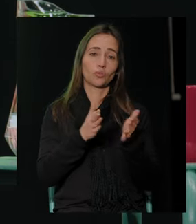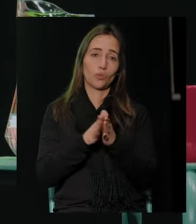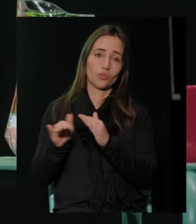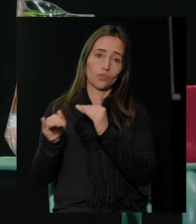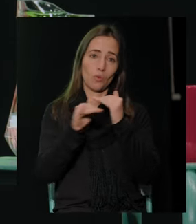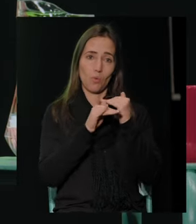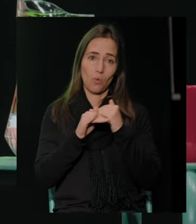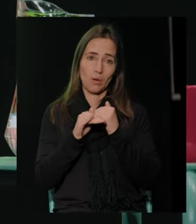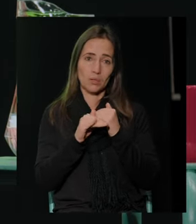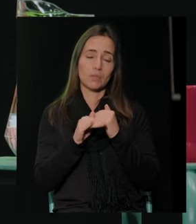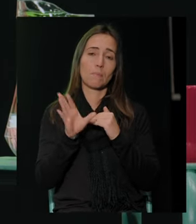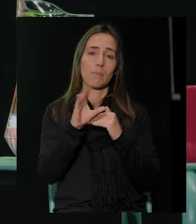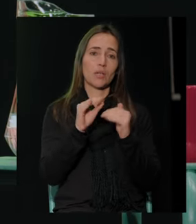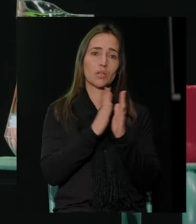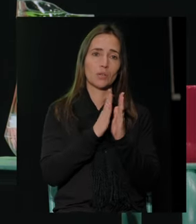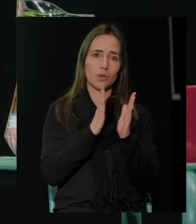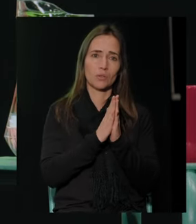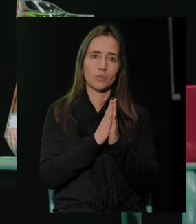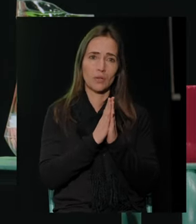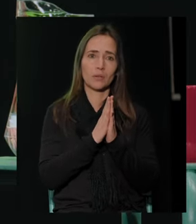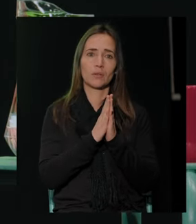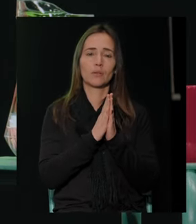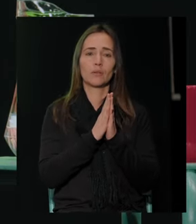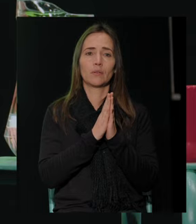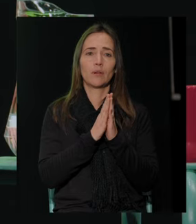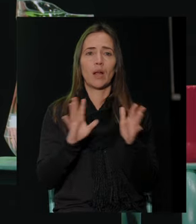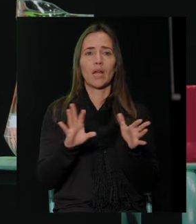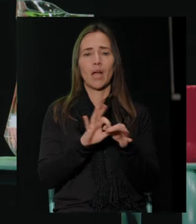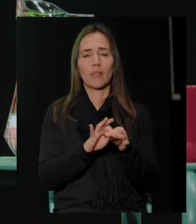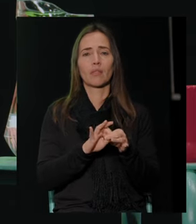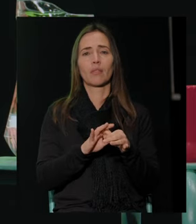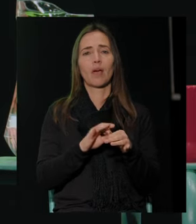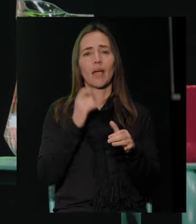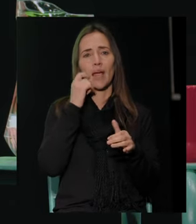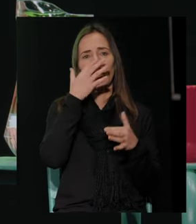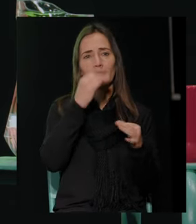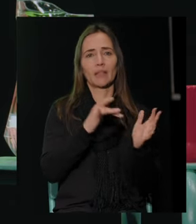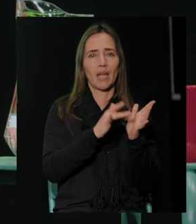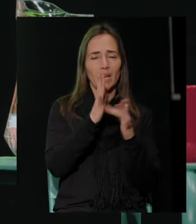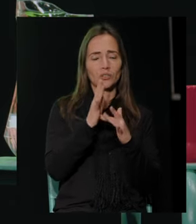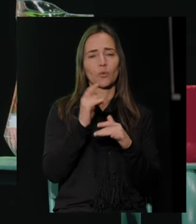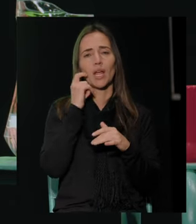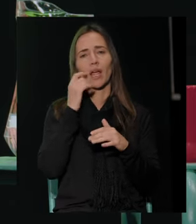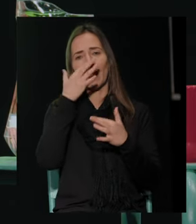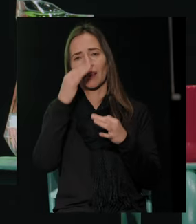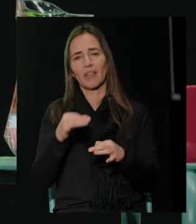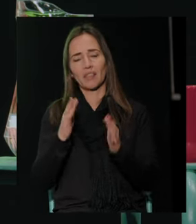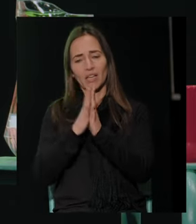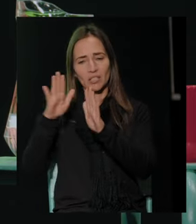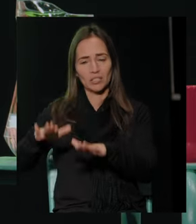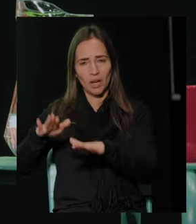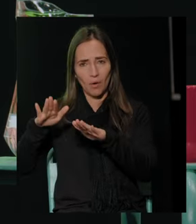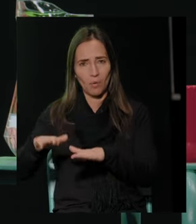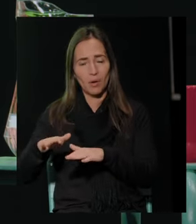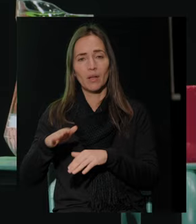a visão mais religiosa, não é? Pelo menos do cristianismo e do islão, como eu dizia há pouco, a ideia de uma, não é?